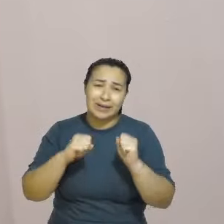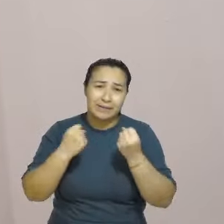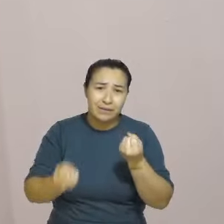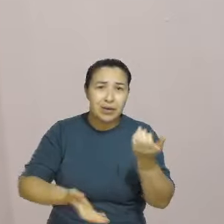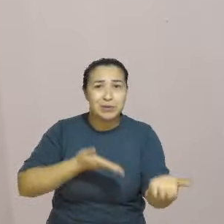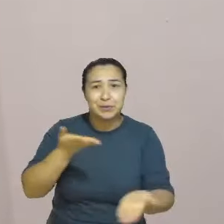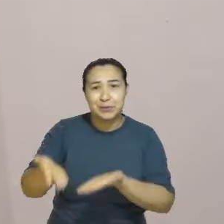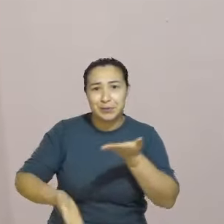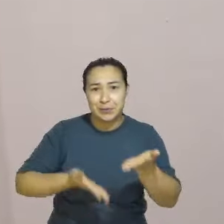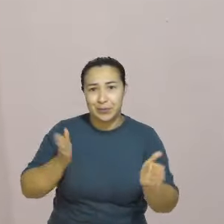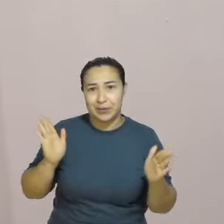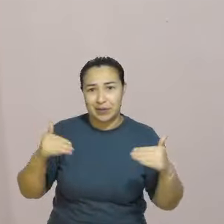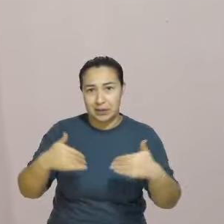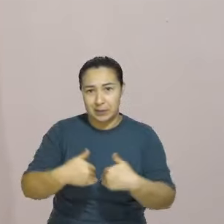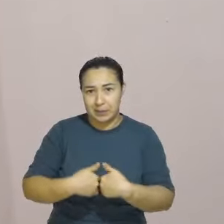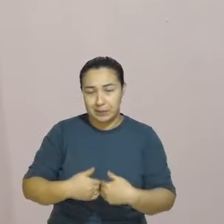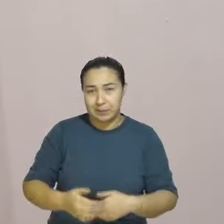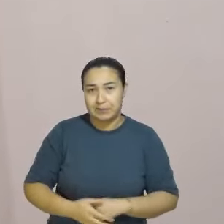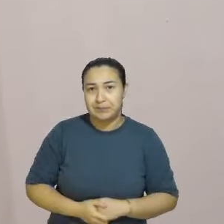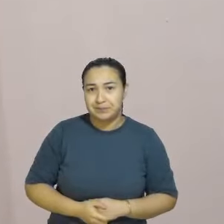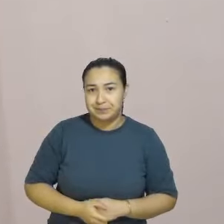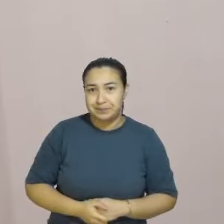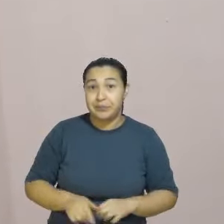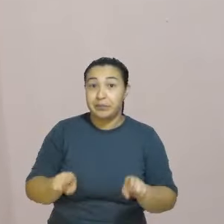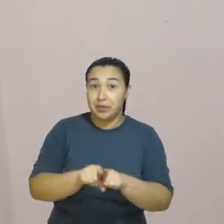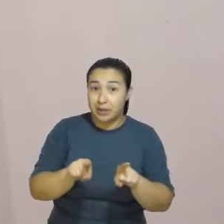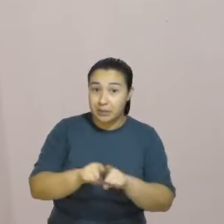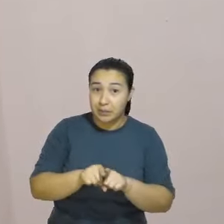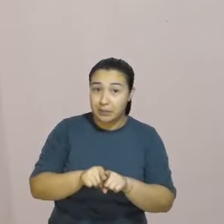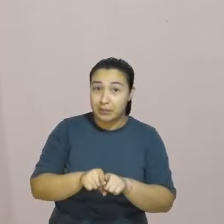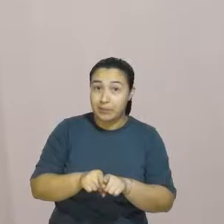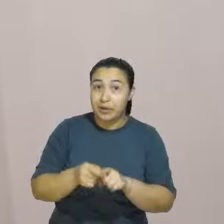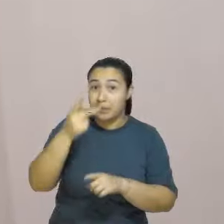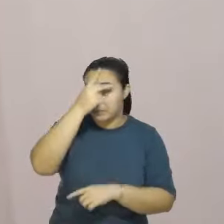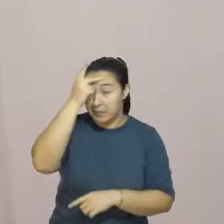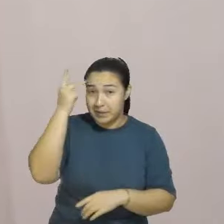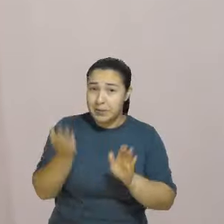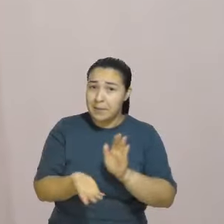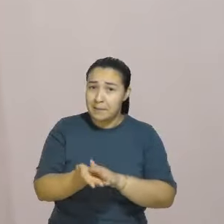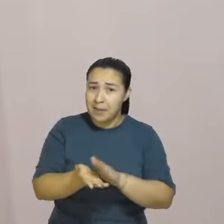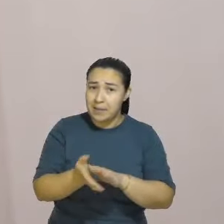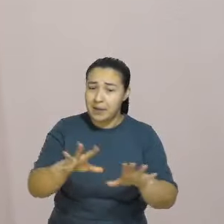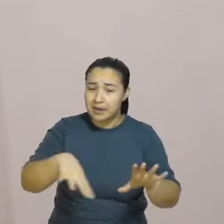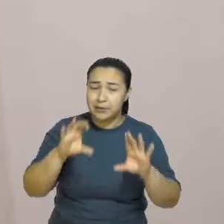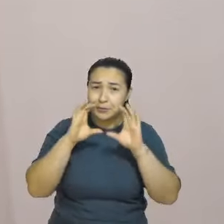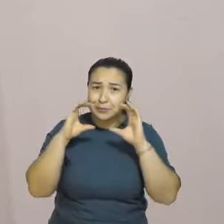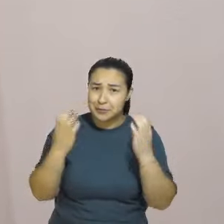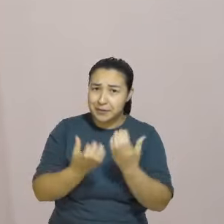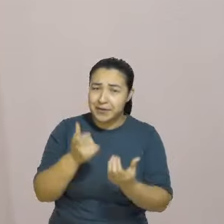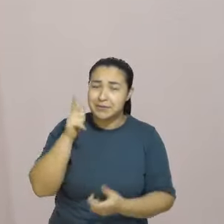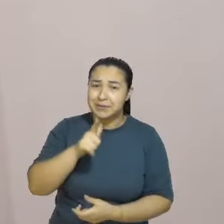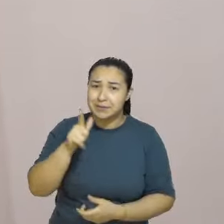que contribuíram para que o nosso congresso se realizasse e fosse um sucesso.